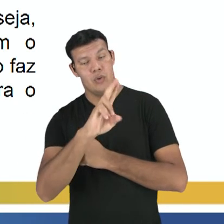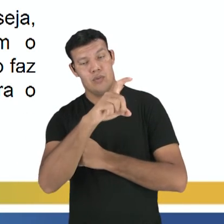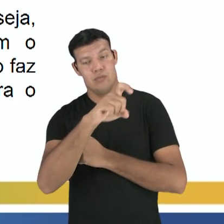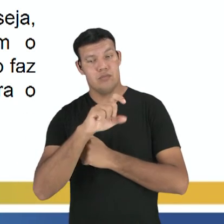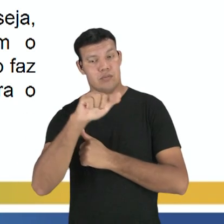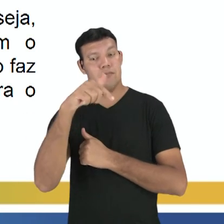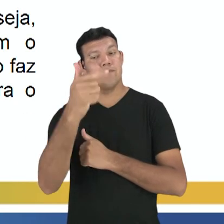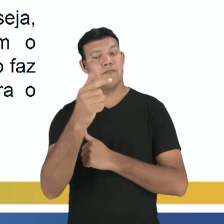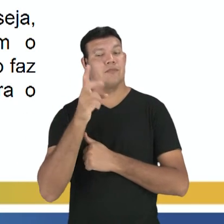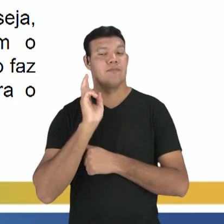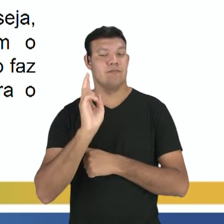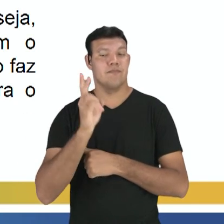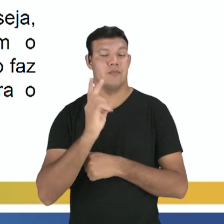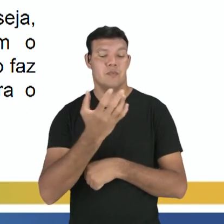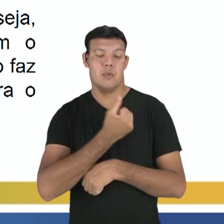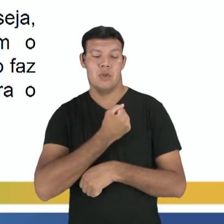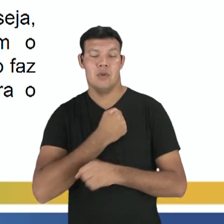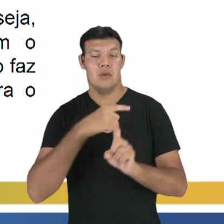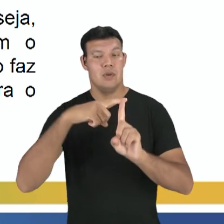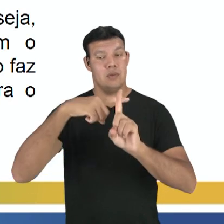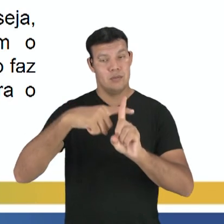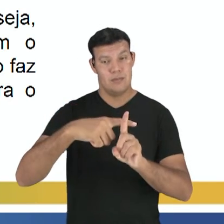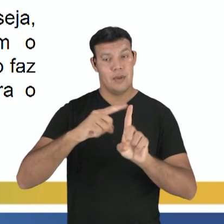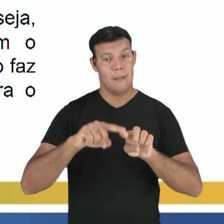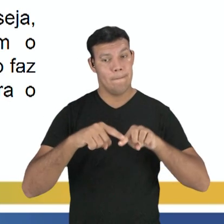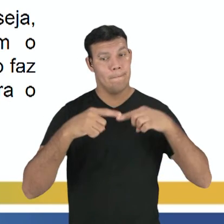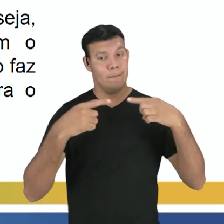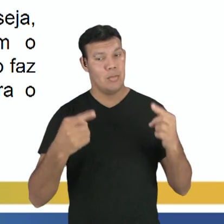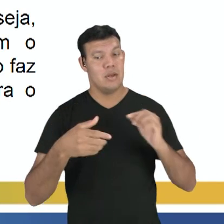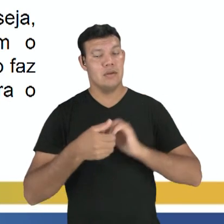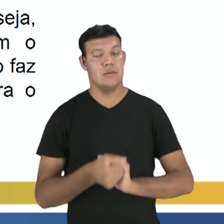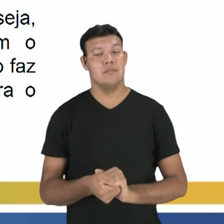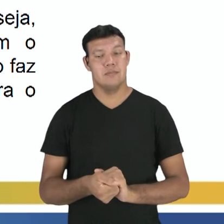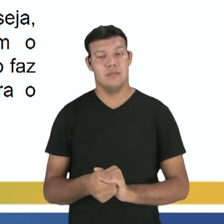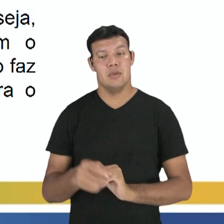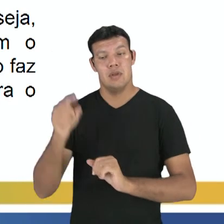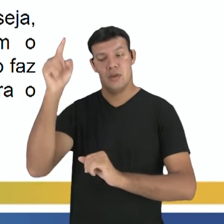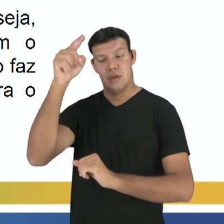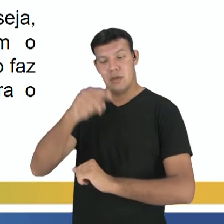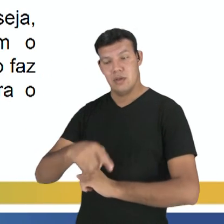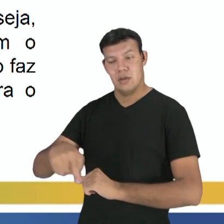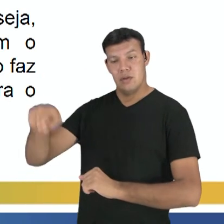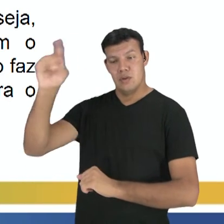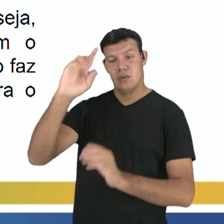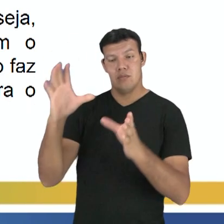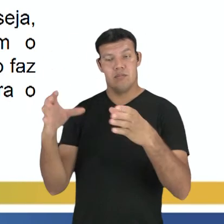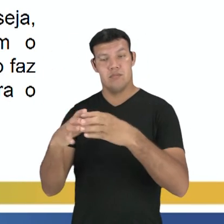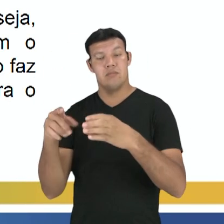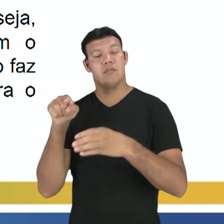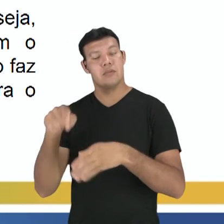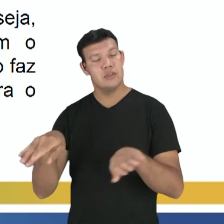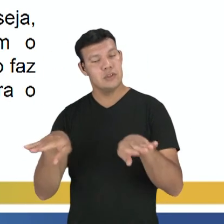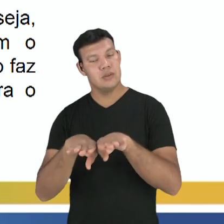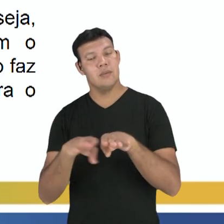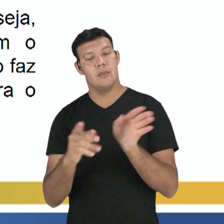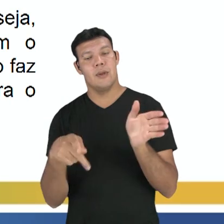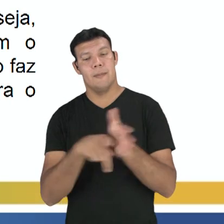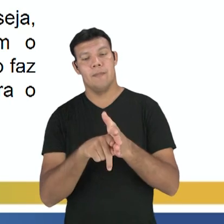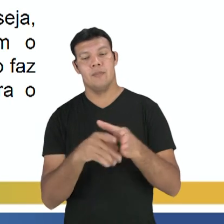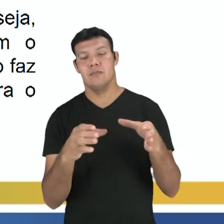número positivo. Ainda assim, o contradomínio pode ser os números